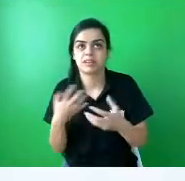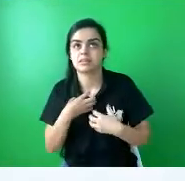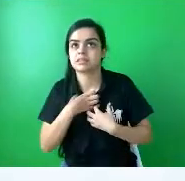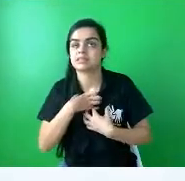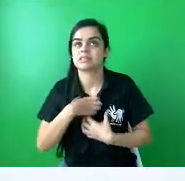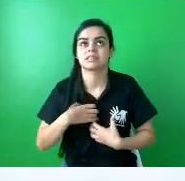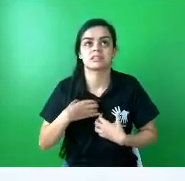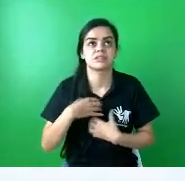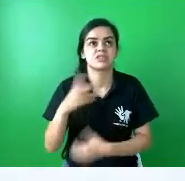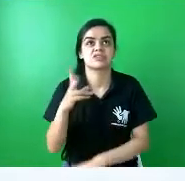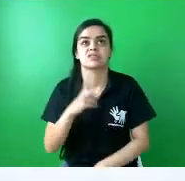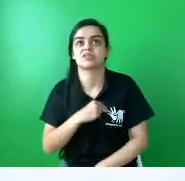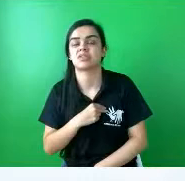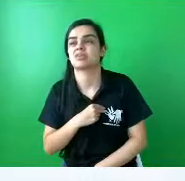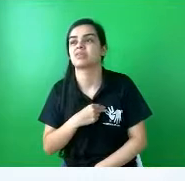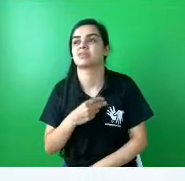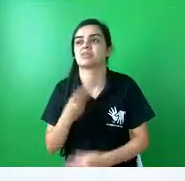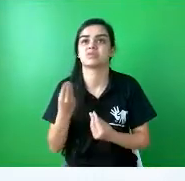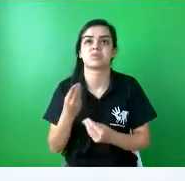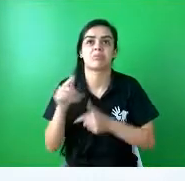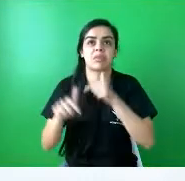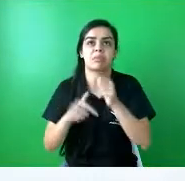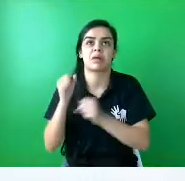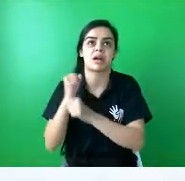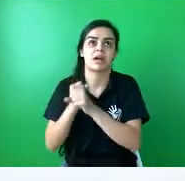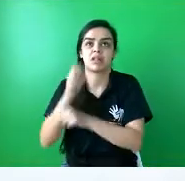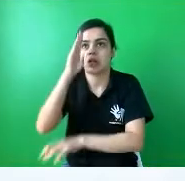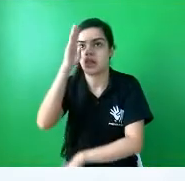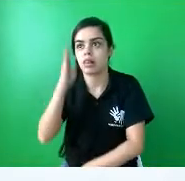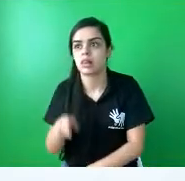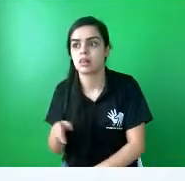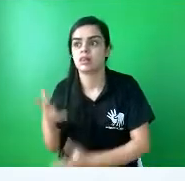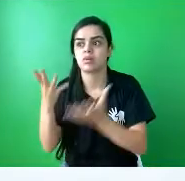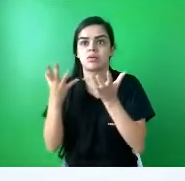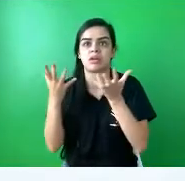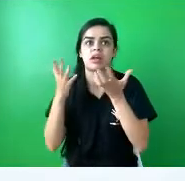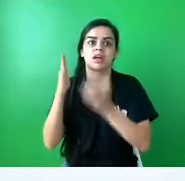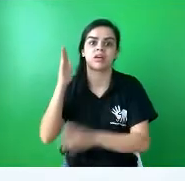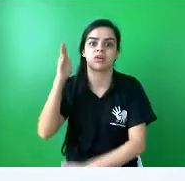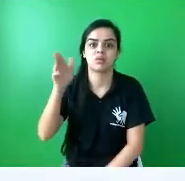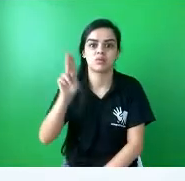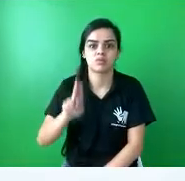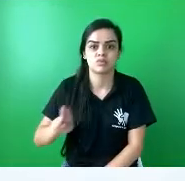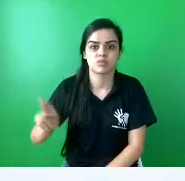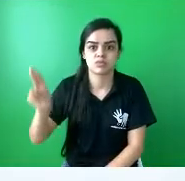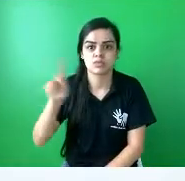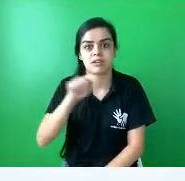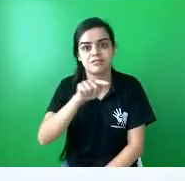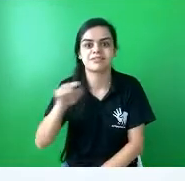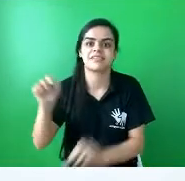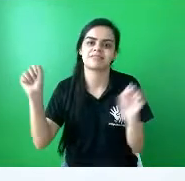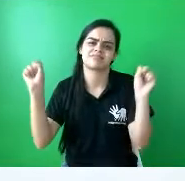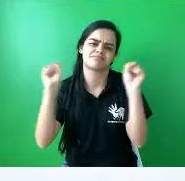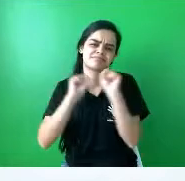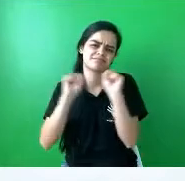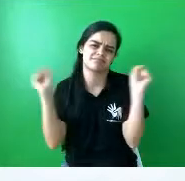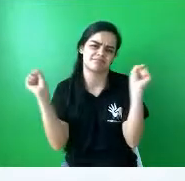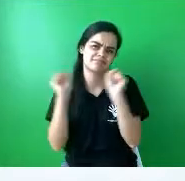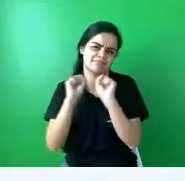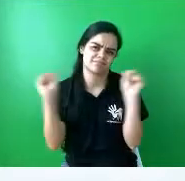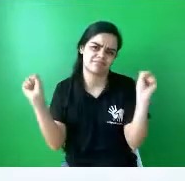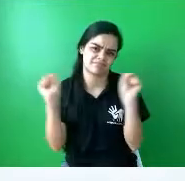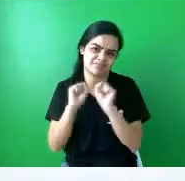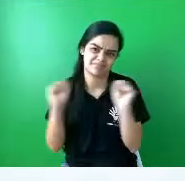meu Deus, eu trabalhei o ano inteiro, agora eu queria tanto poder utilizar, porque a gente sabe que vocês adoram, né? Os